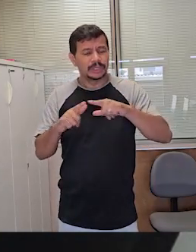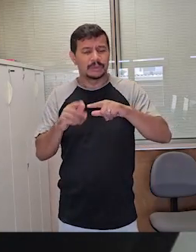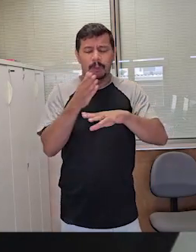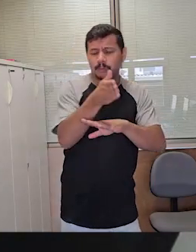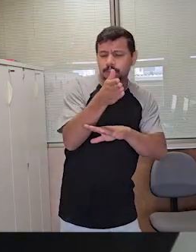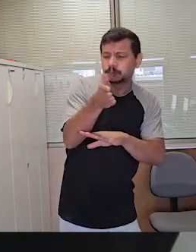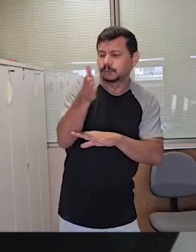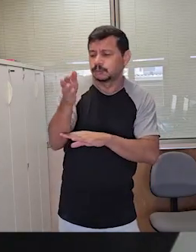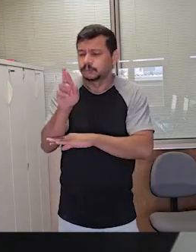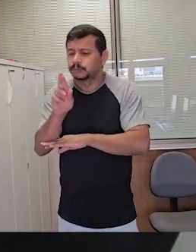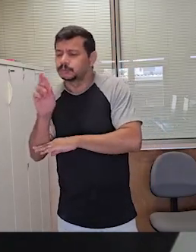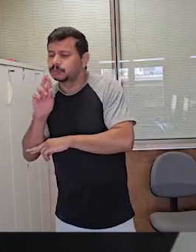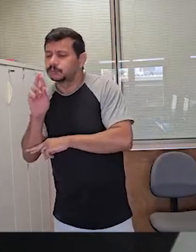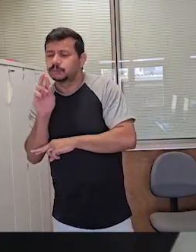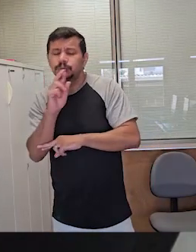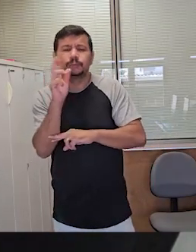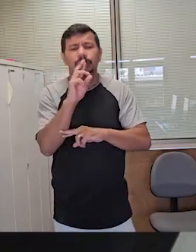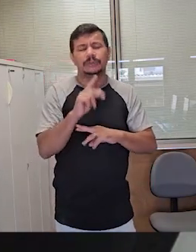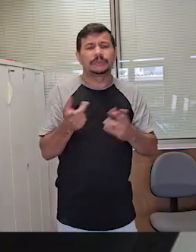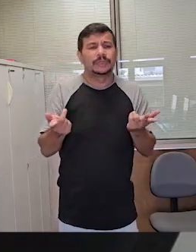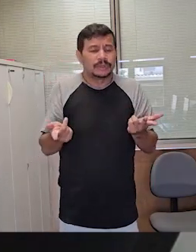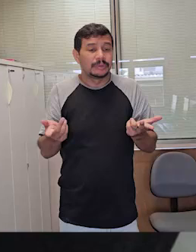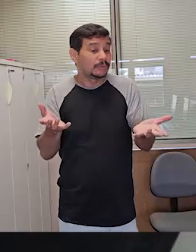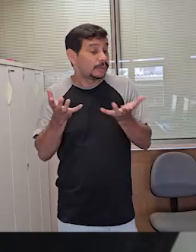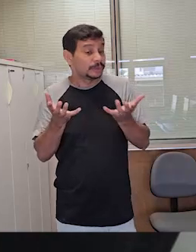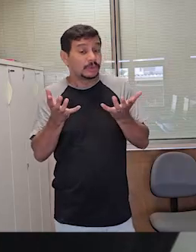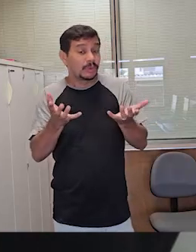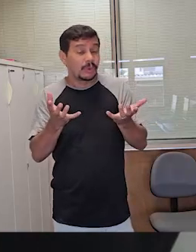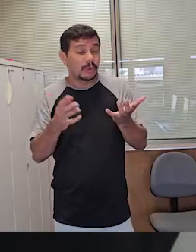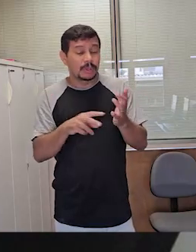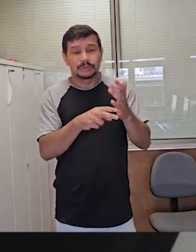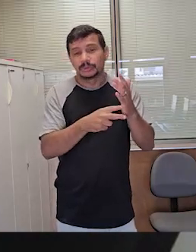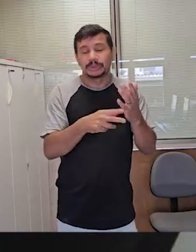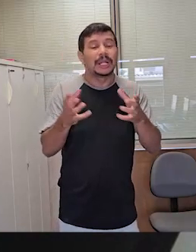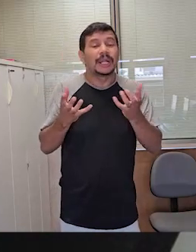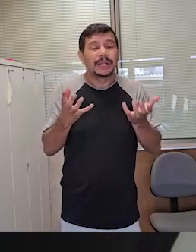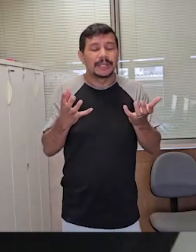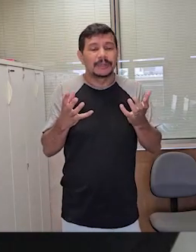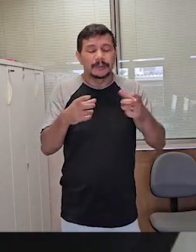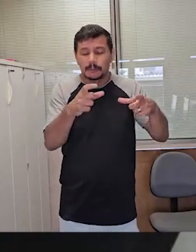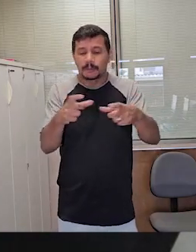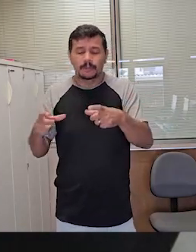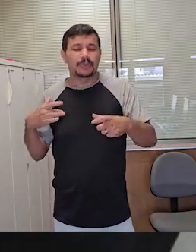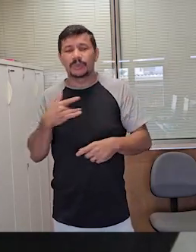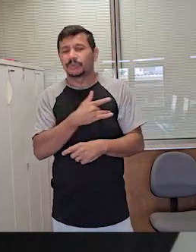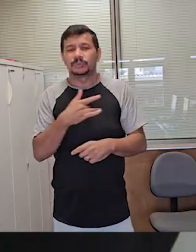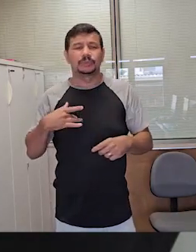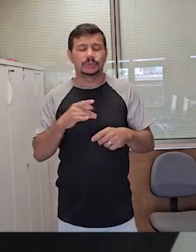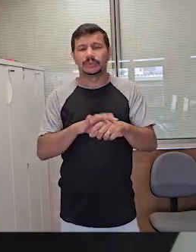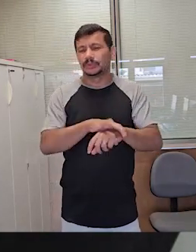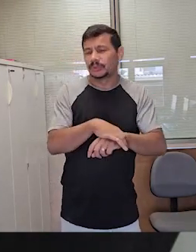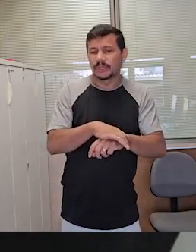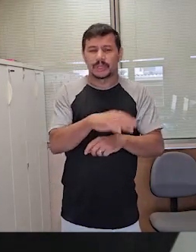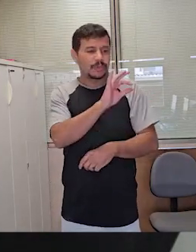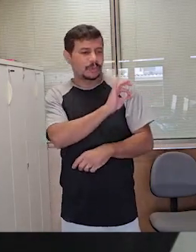as auditorias, porque infelizmente, por mais que nós, sindicatos, queremos tornar o ambiente de trabalho saudável e seguro, nós não temos poder